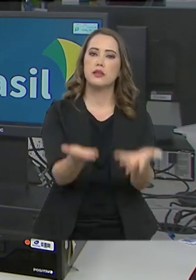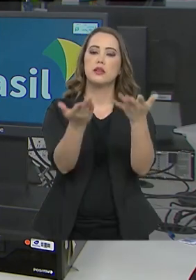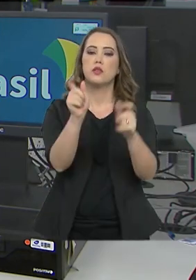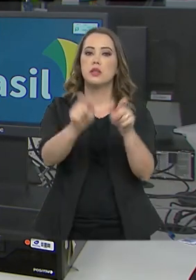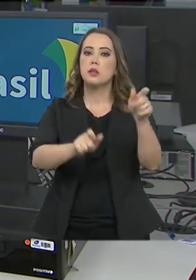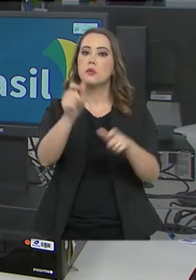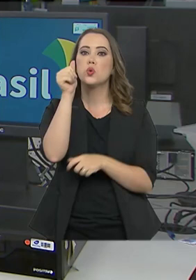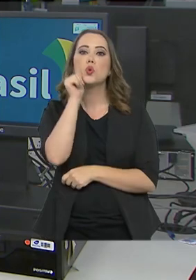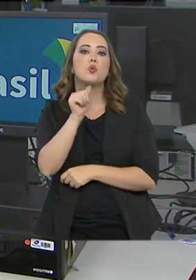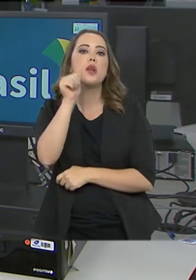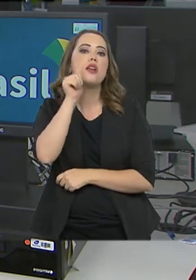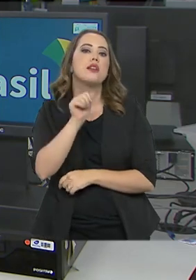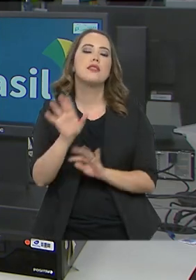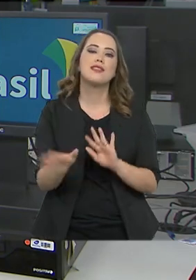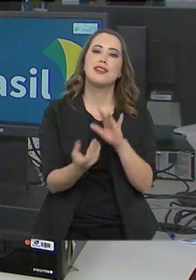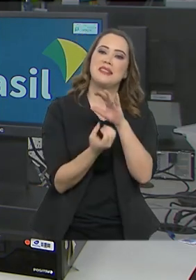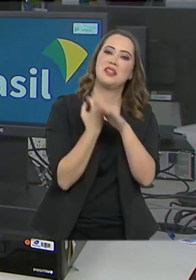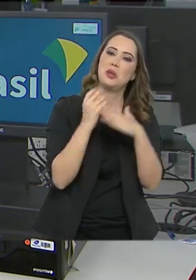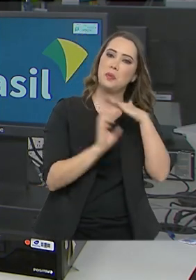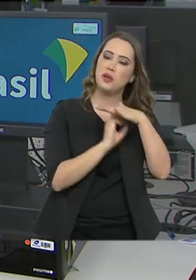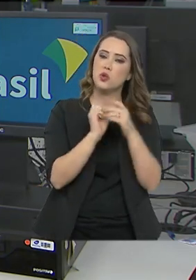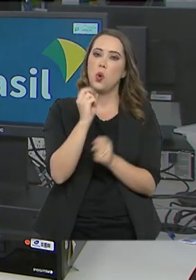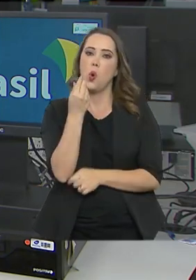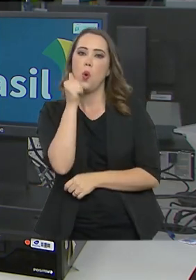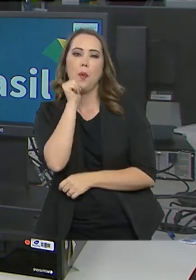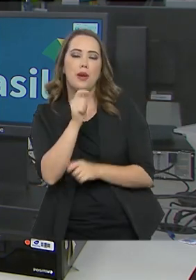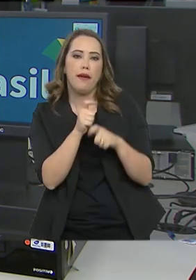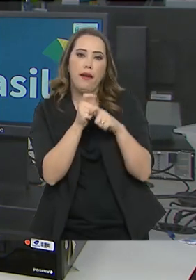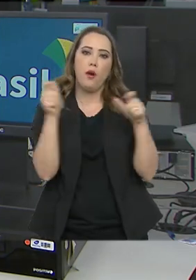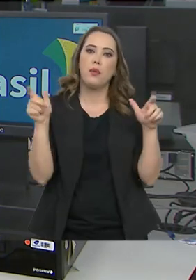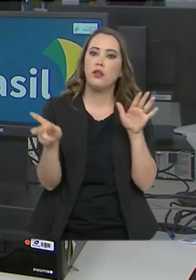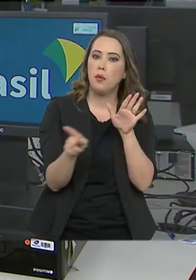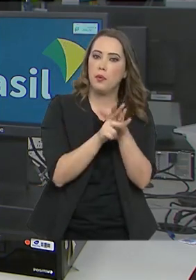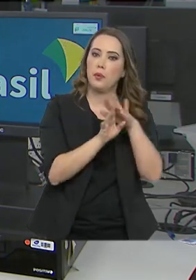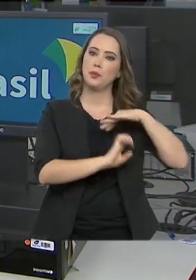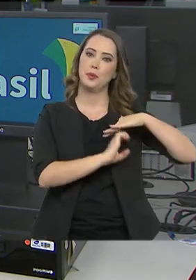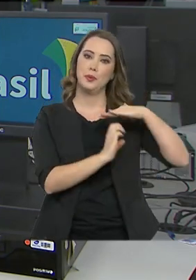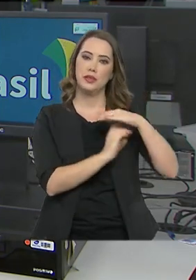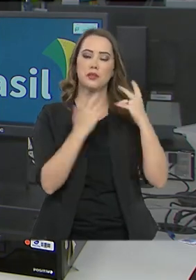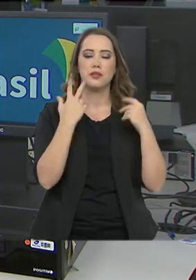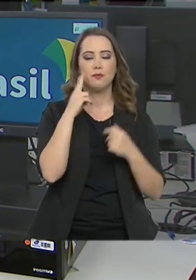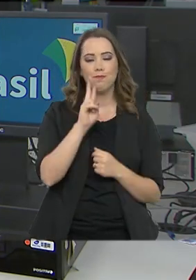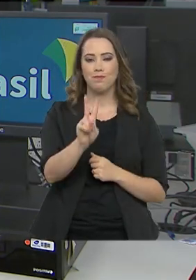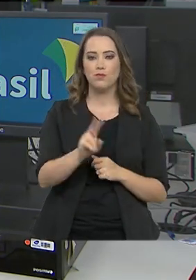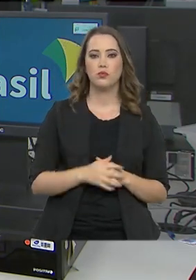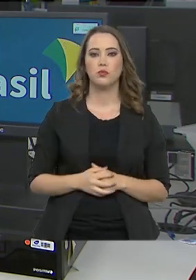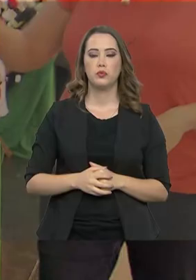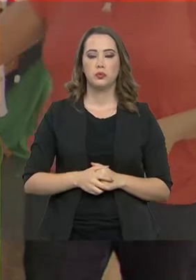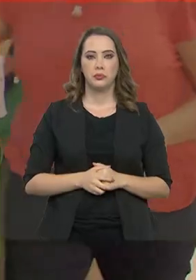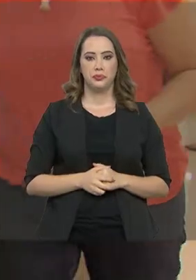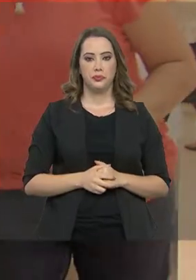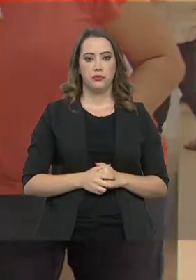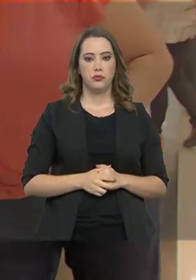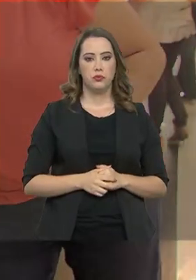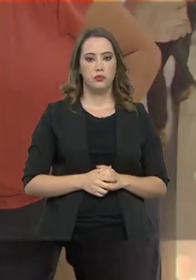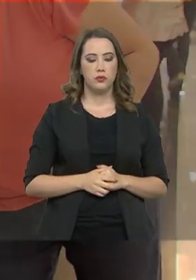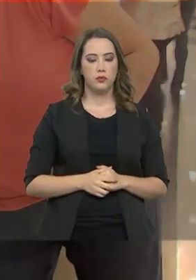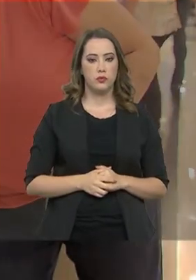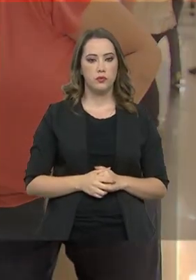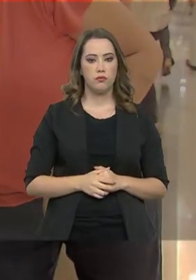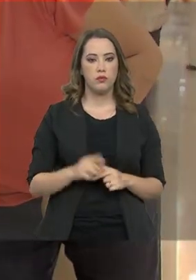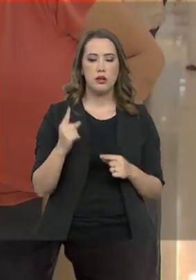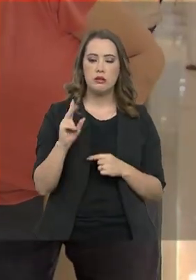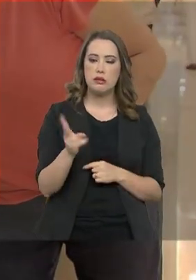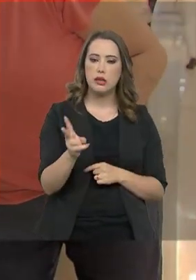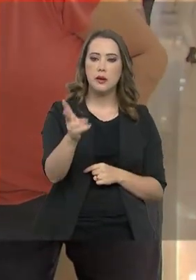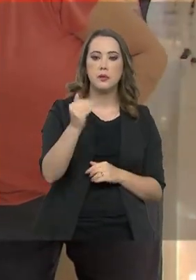o público feminino a empreender ou para aquela mulher que quer ampliar o próprio negócio. Veja na reportagem. Cada